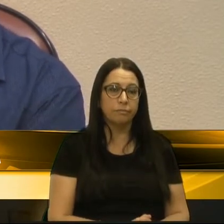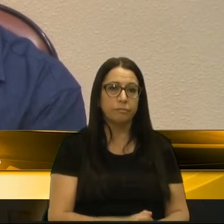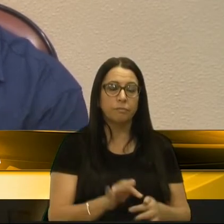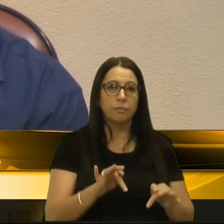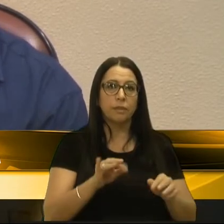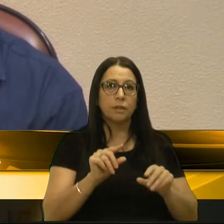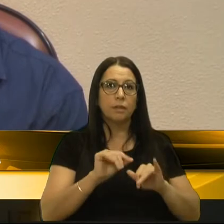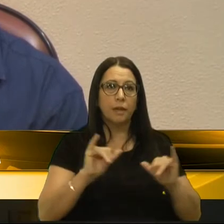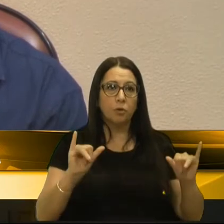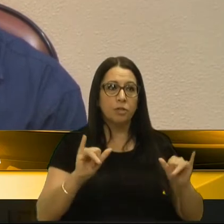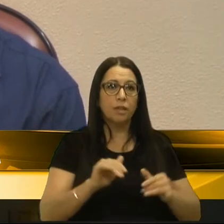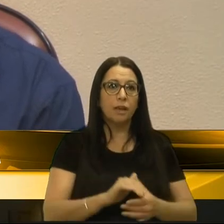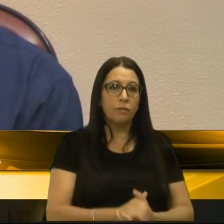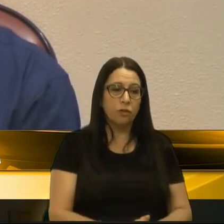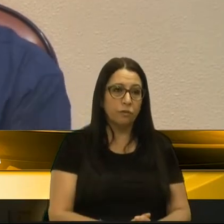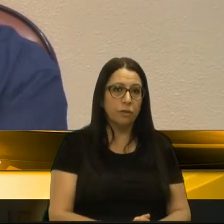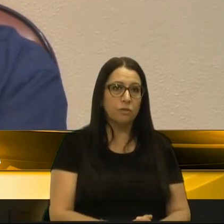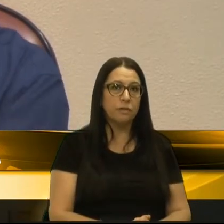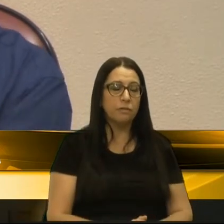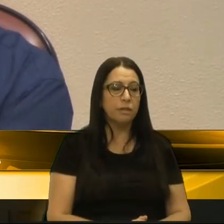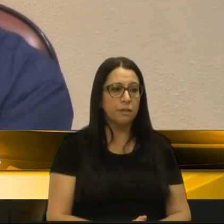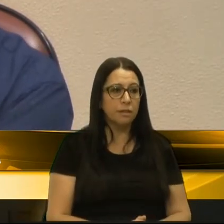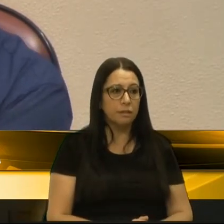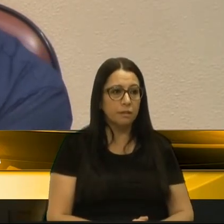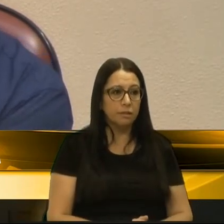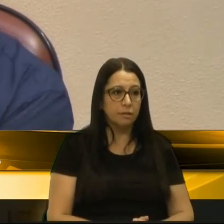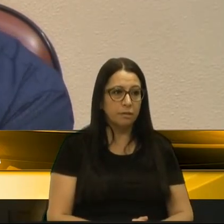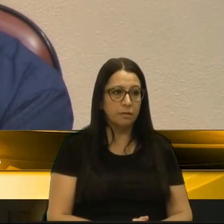Encerradas as pequenas comunicações.